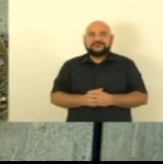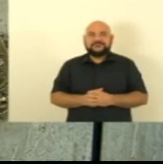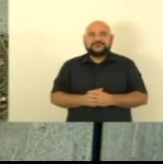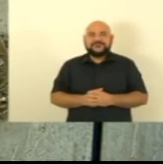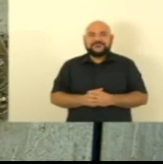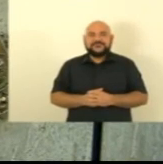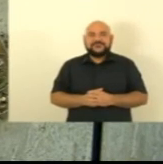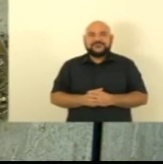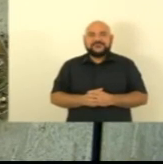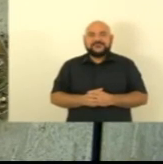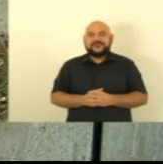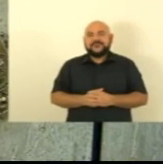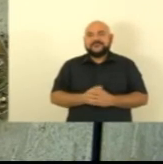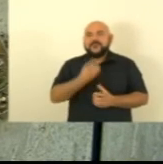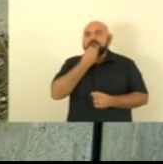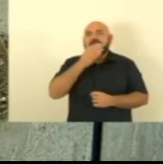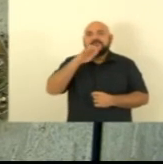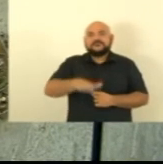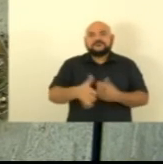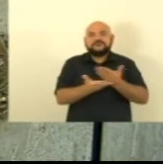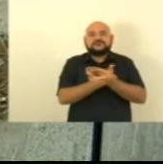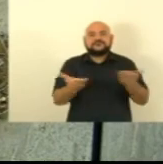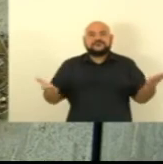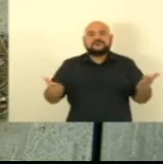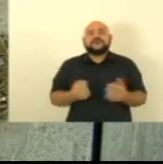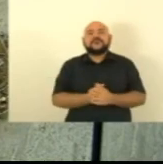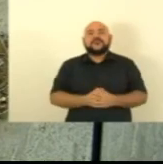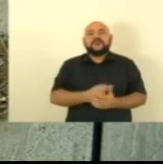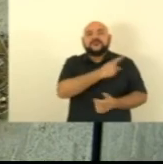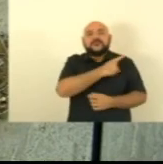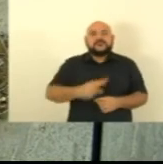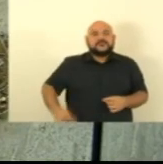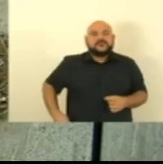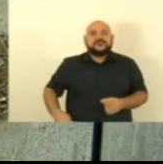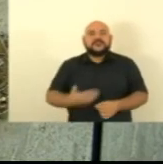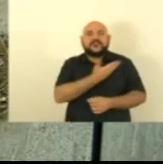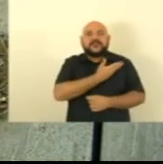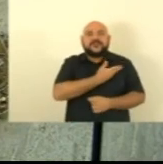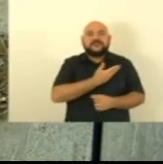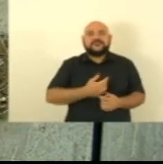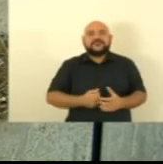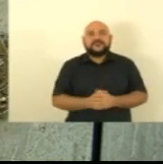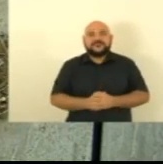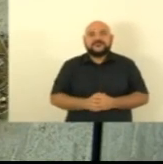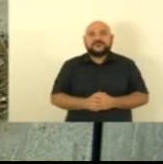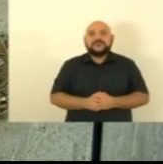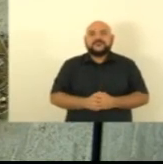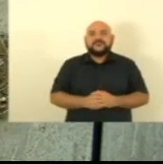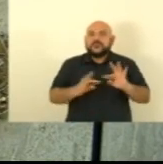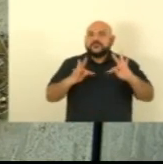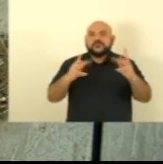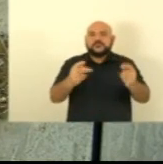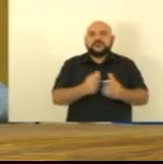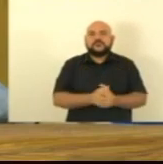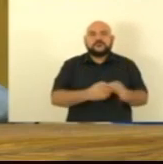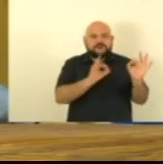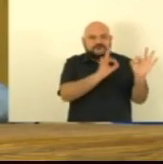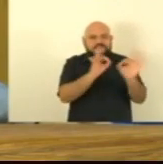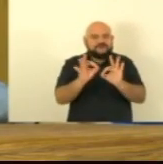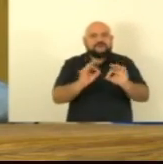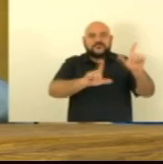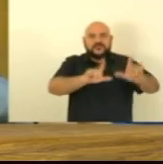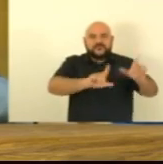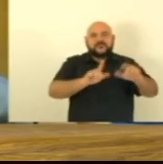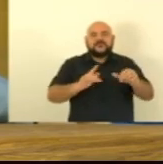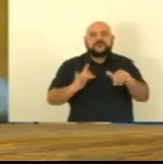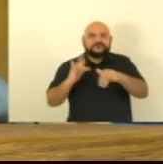Boa tarde a todos, presidente, colegas deputados e a todos que nos acompanham pelas redes sociais e pela TV